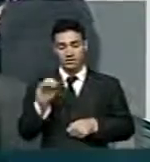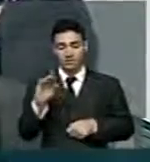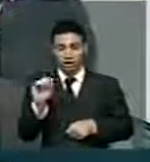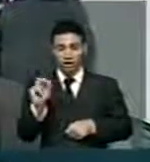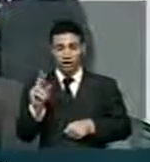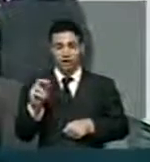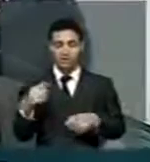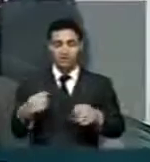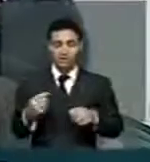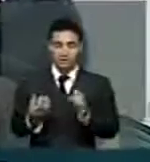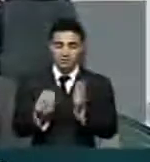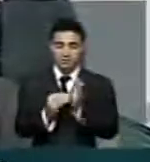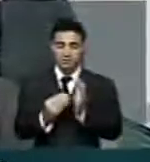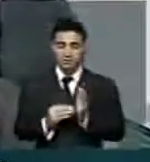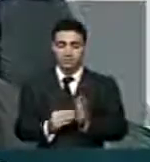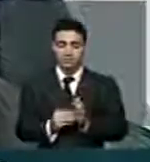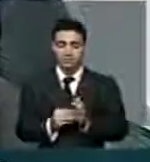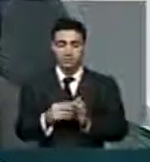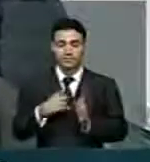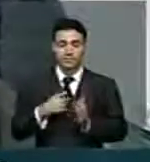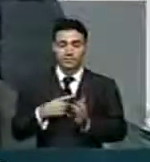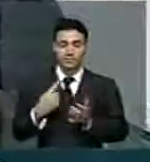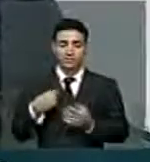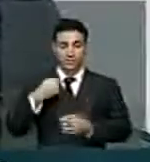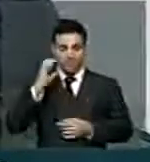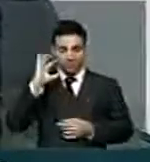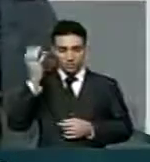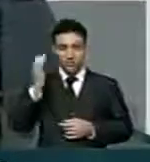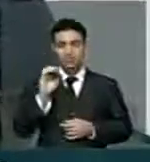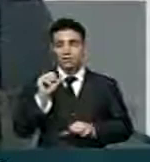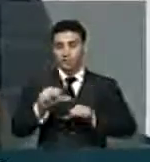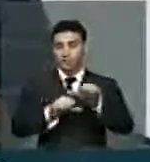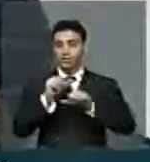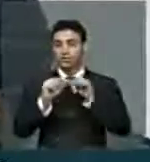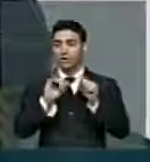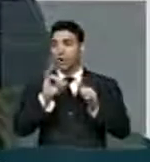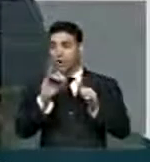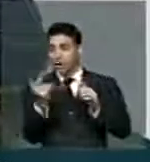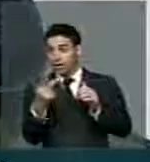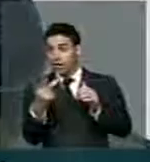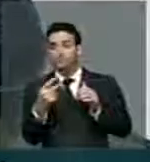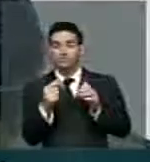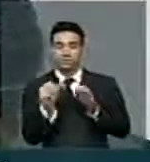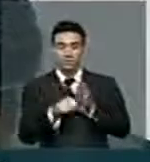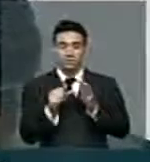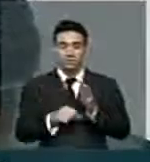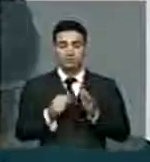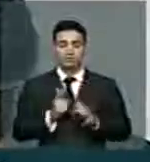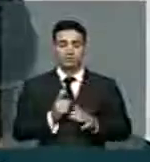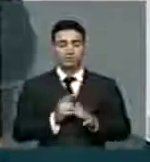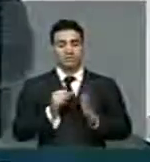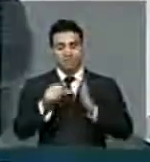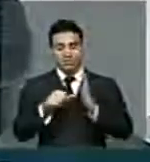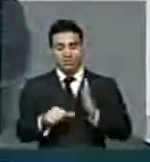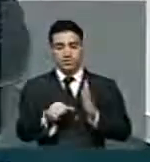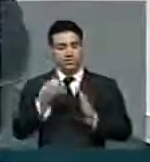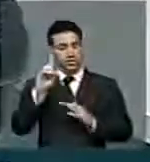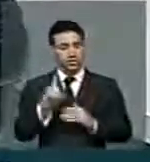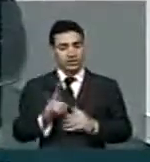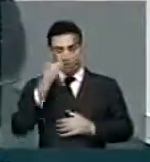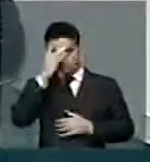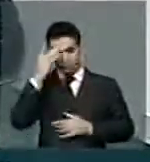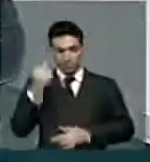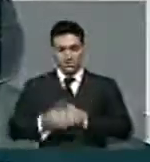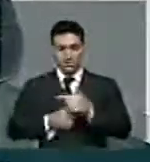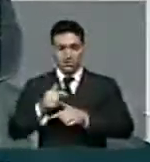isto. Está sendo construída a solução de retificação. Porque isso muda. É o direito do produtor. Ele